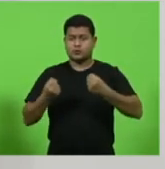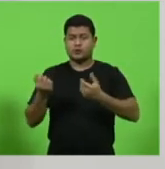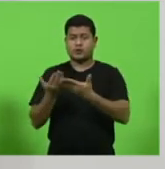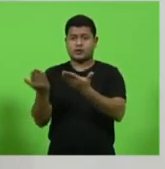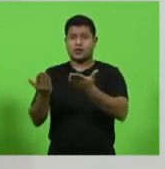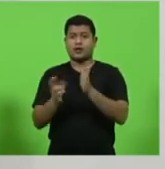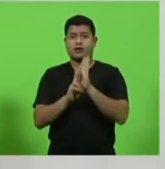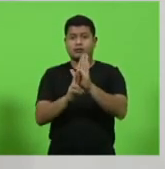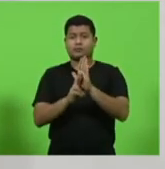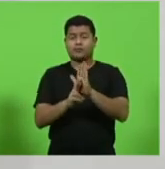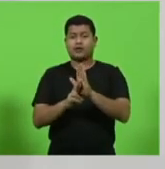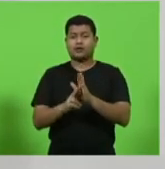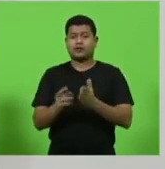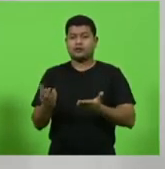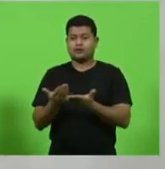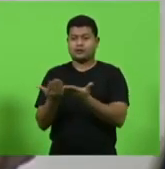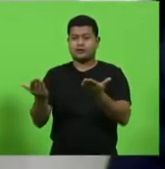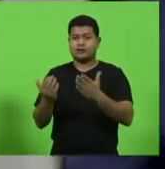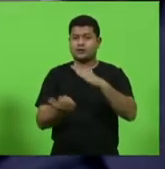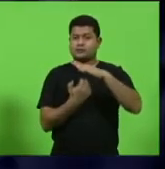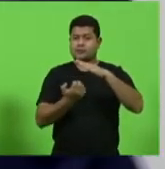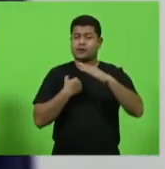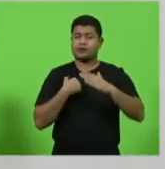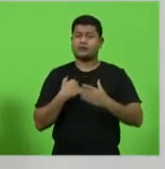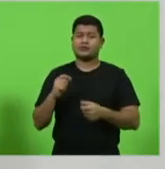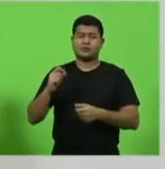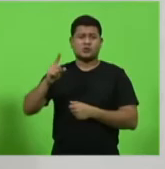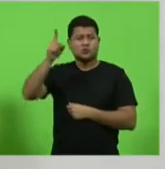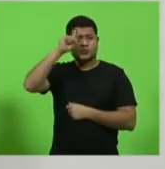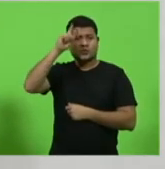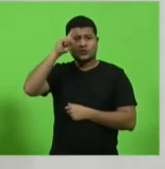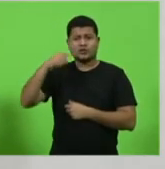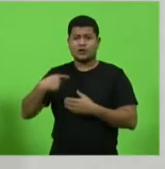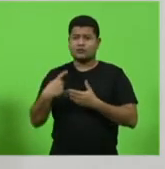comercial que faz esse trajeto todos os dias,